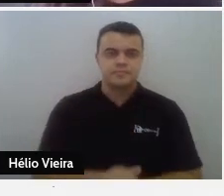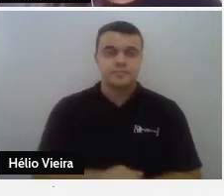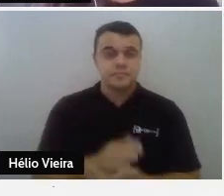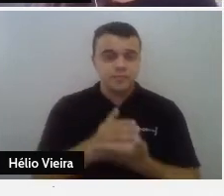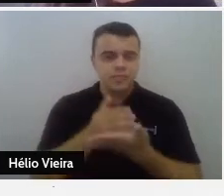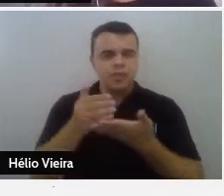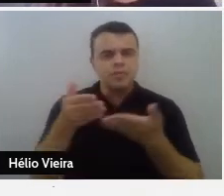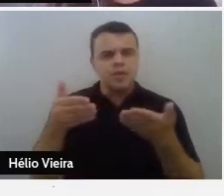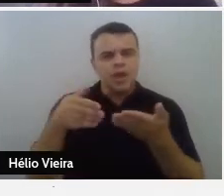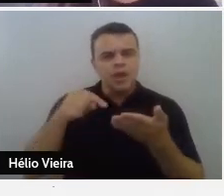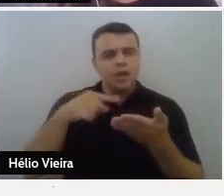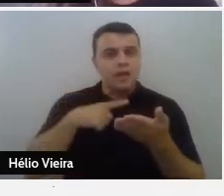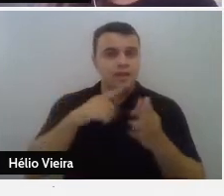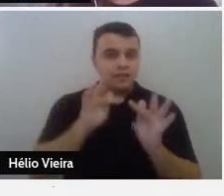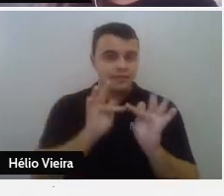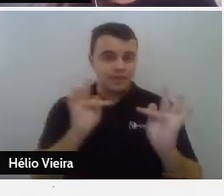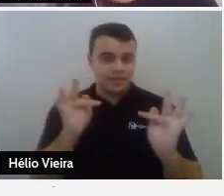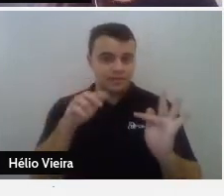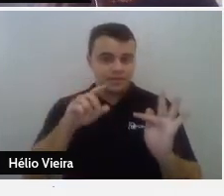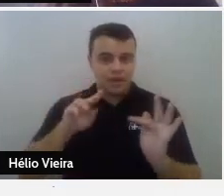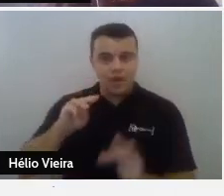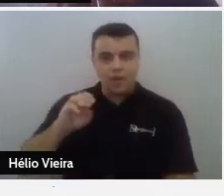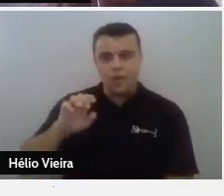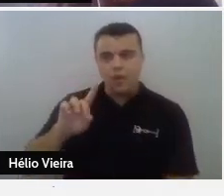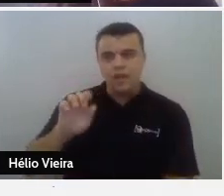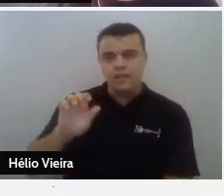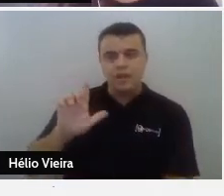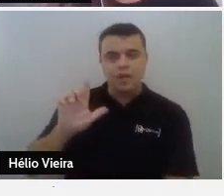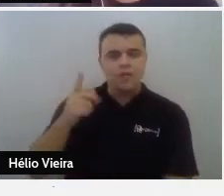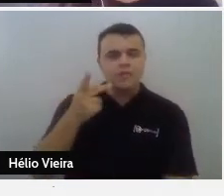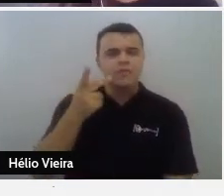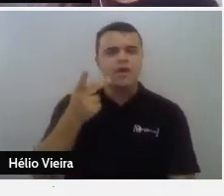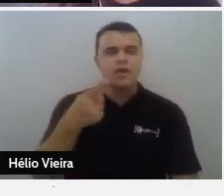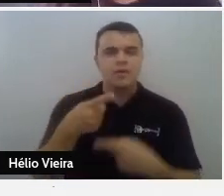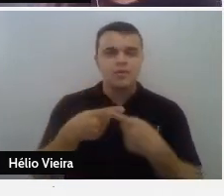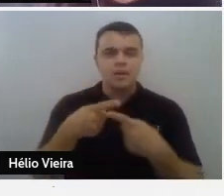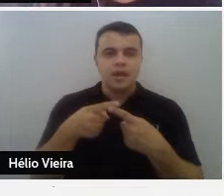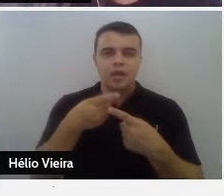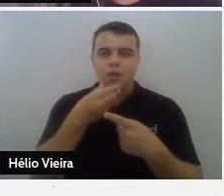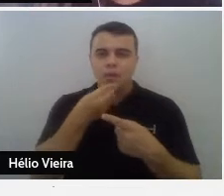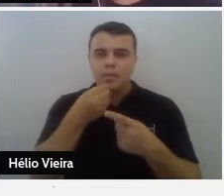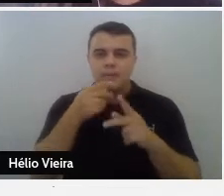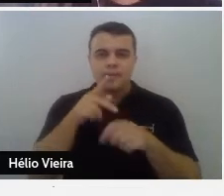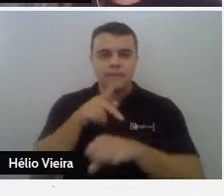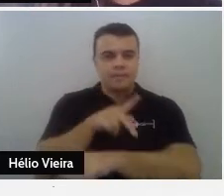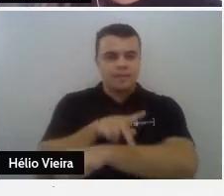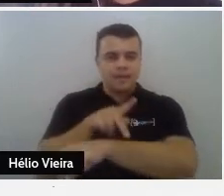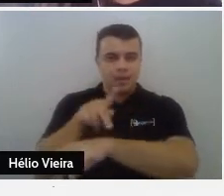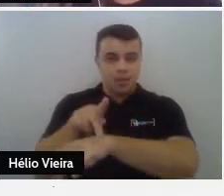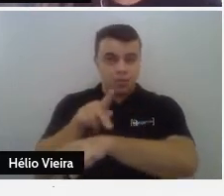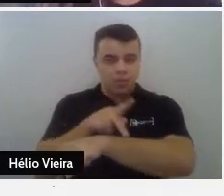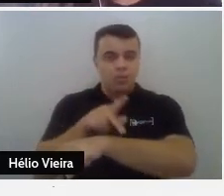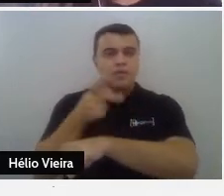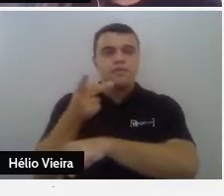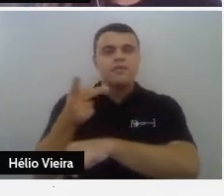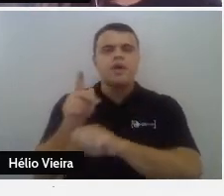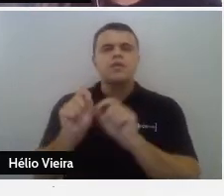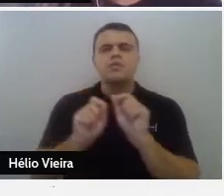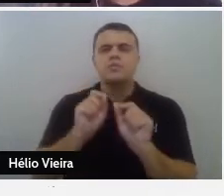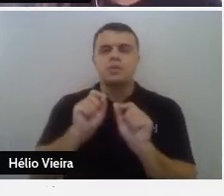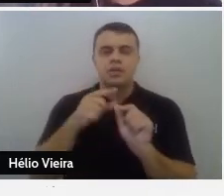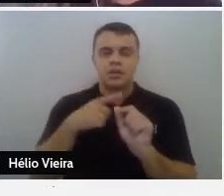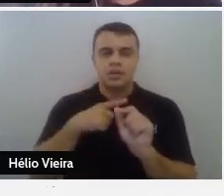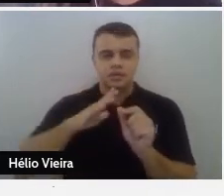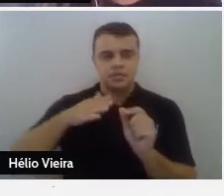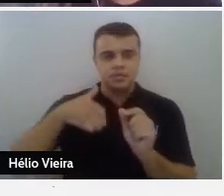Iniciando com essa frase do Wendel Freire, ele é um pedagogo que fala um pouquinho do que a gente